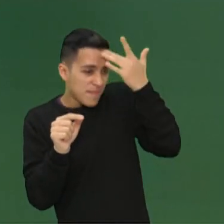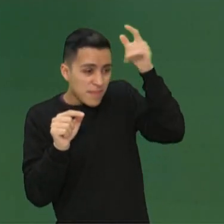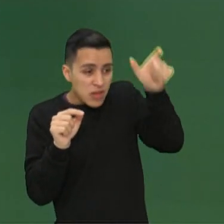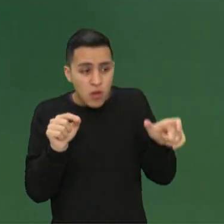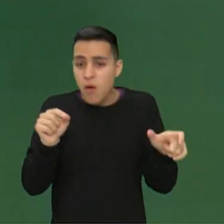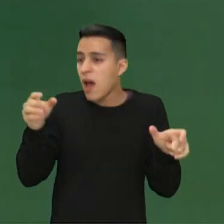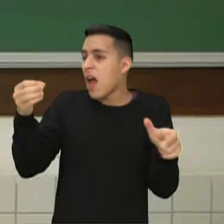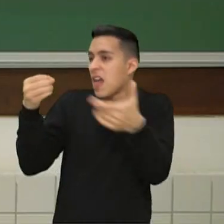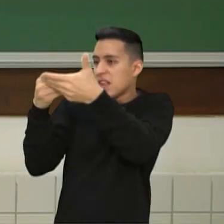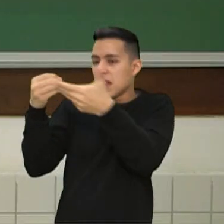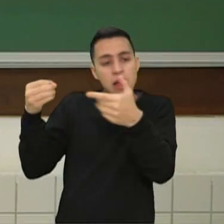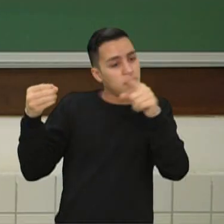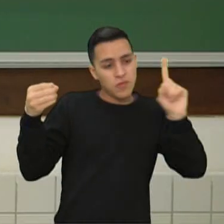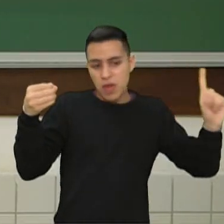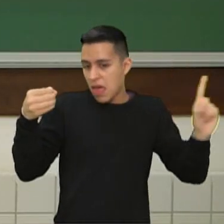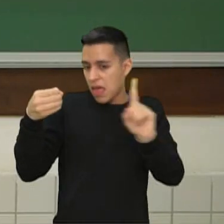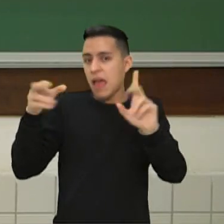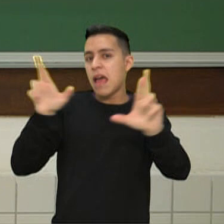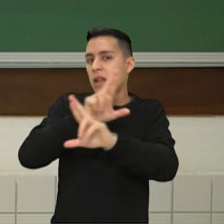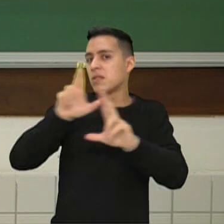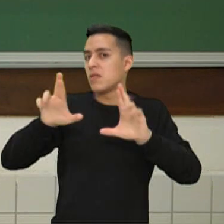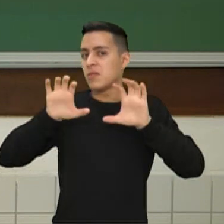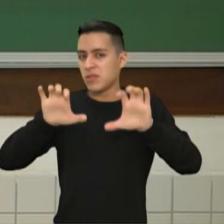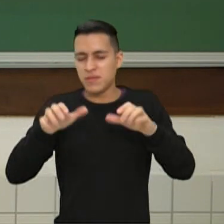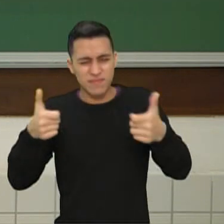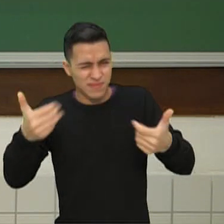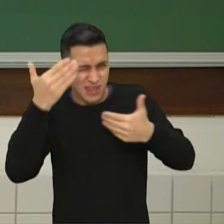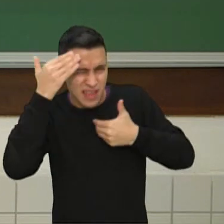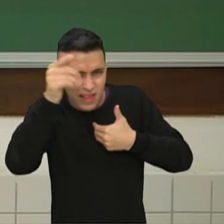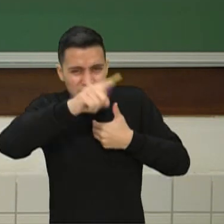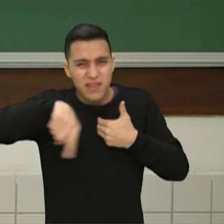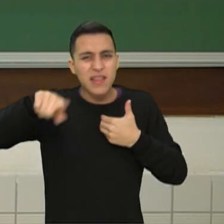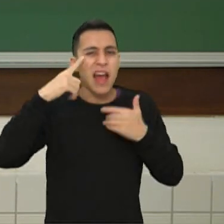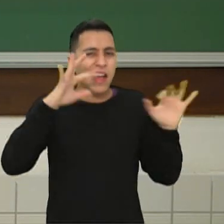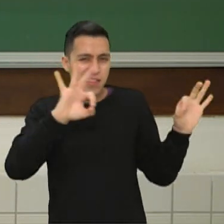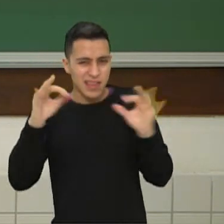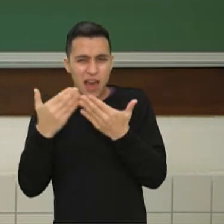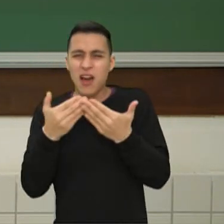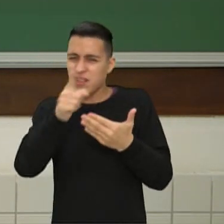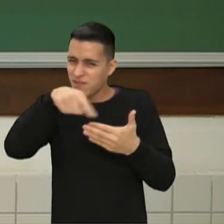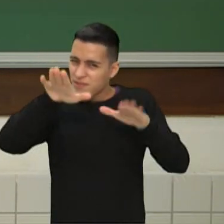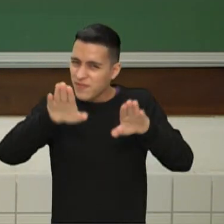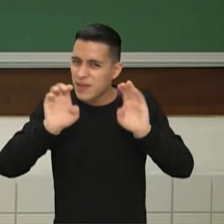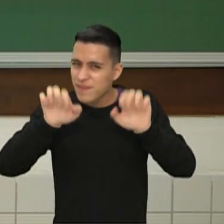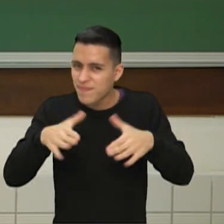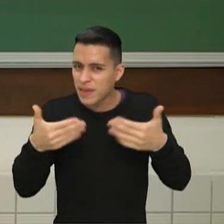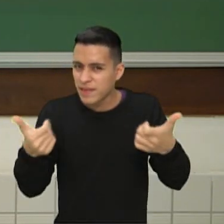princípio do Hegel. Muito bem? Muito obrigado por terem acompanhado a aula até aqui e fiquem bem.